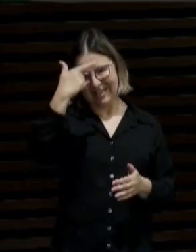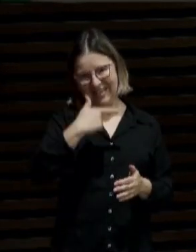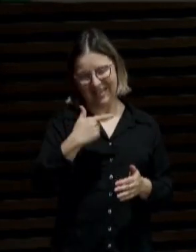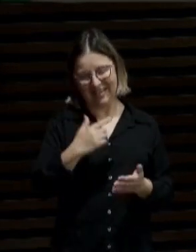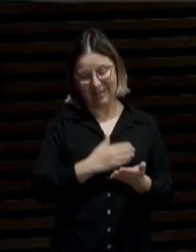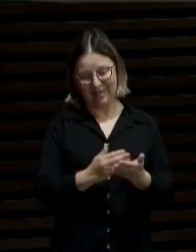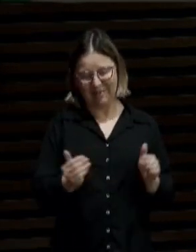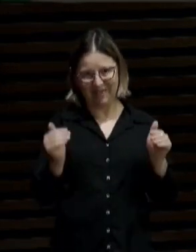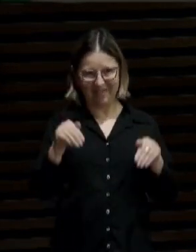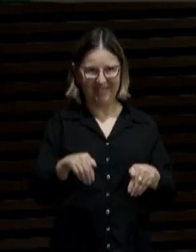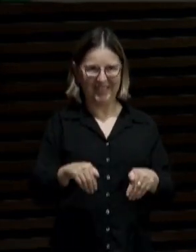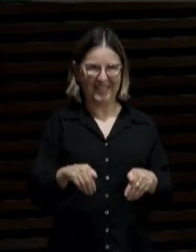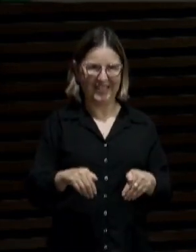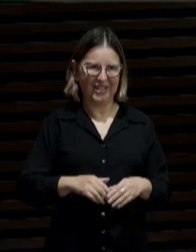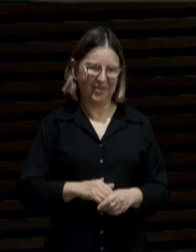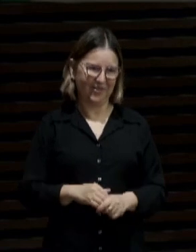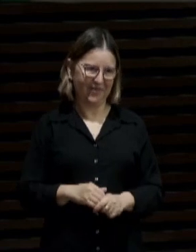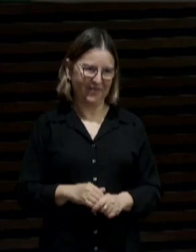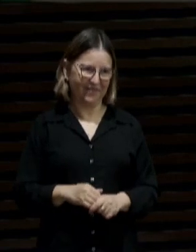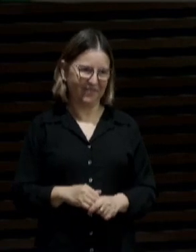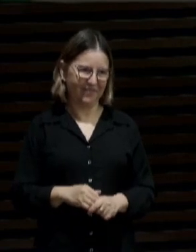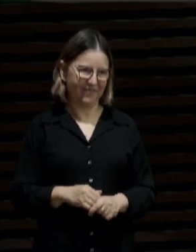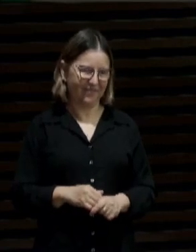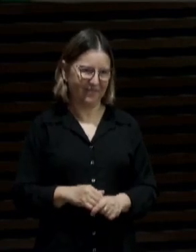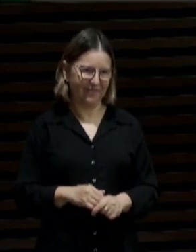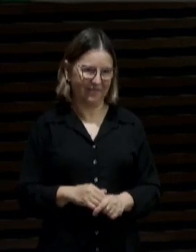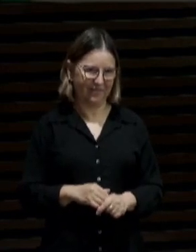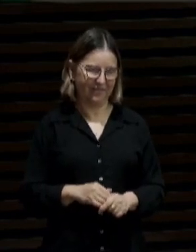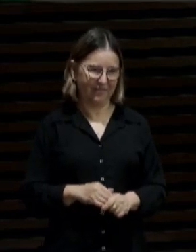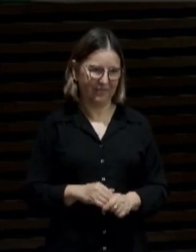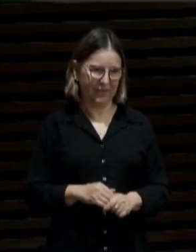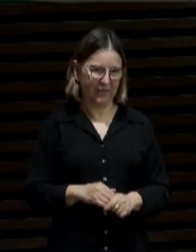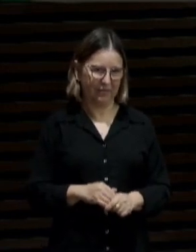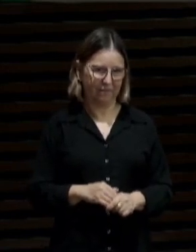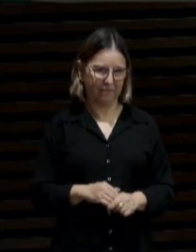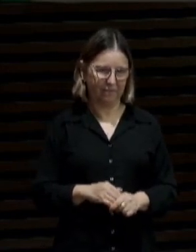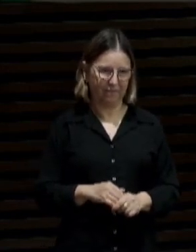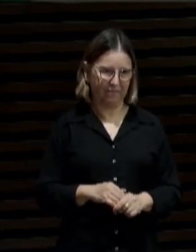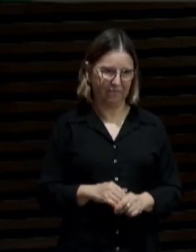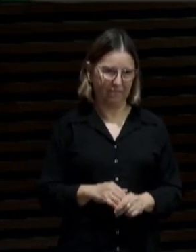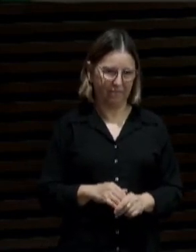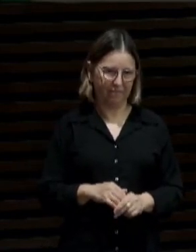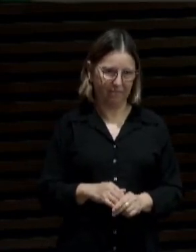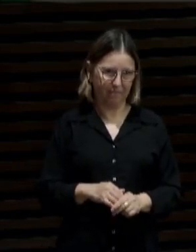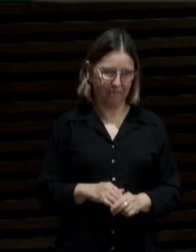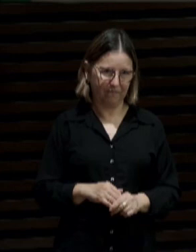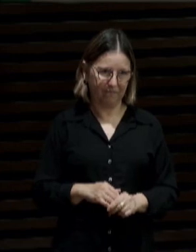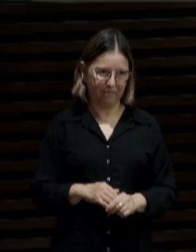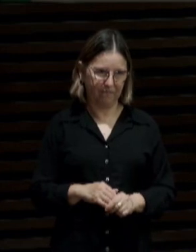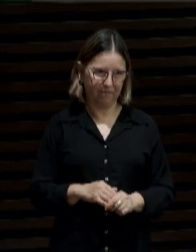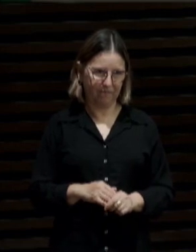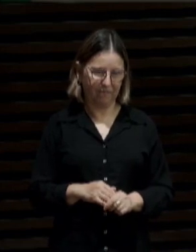fim. E é isso que Paulo apresenta para os judeus, que estavam brigando com os gentios, e apresenta para os gentios que estavam brigando com os judeus